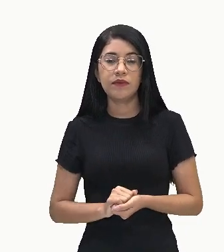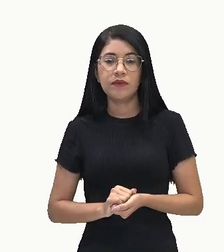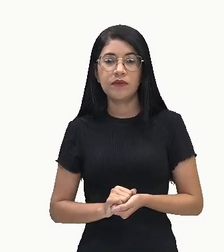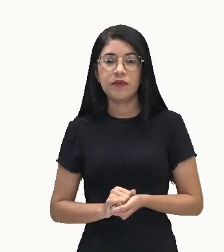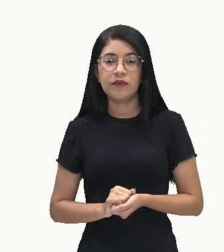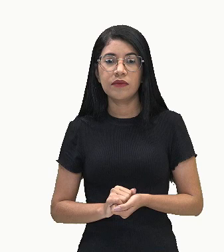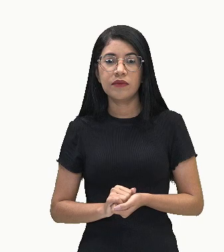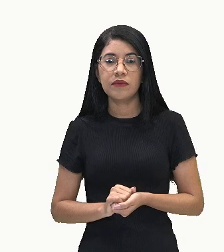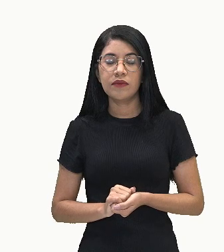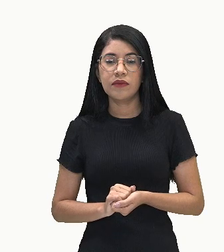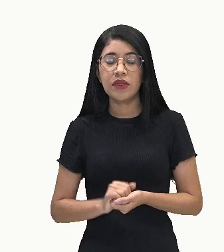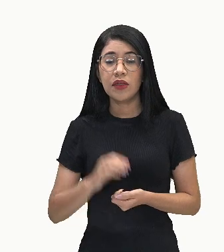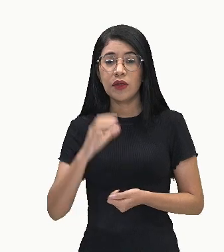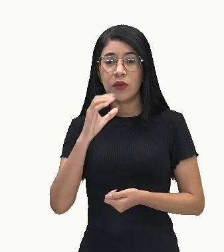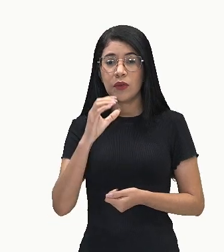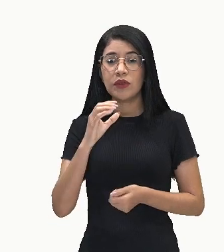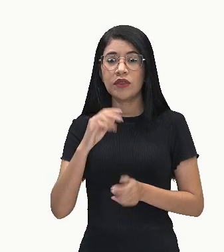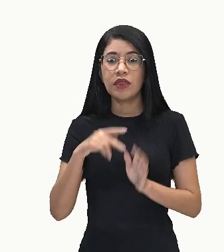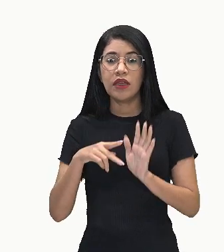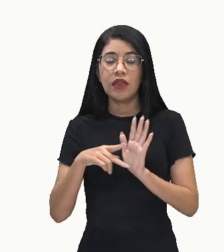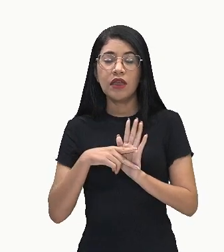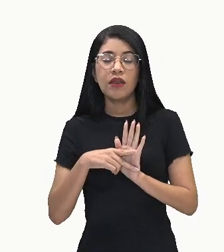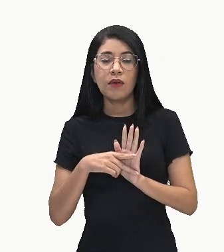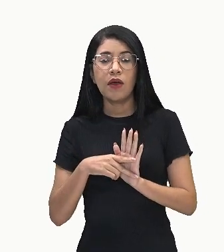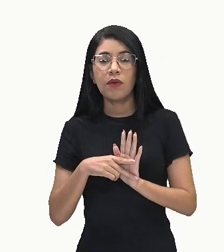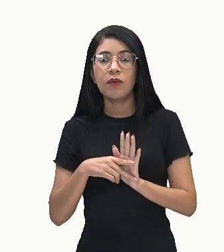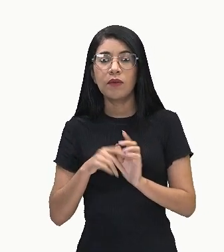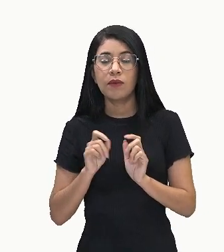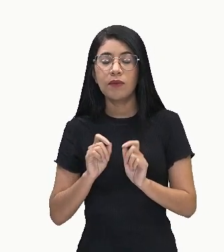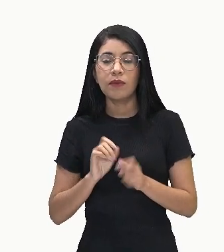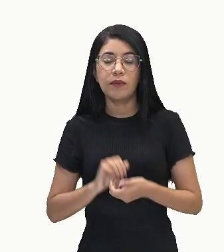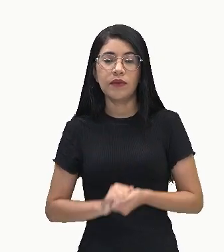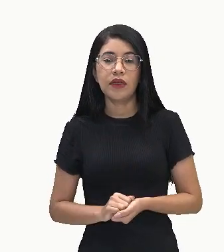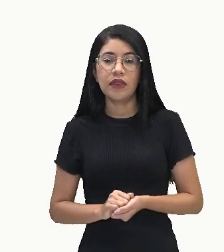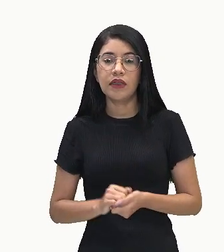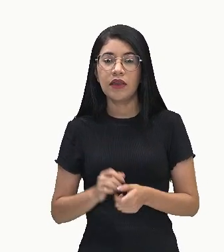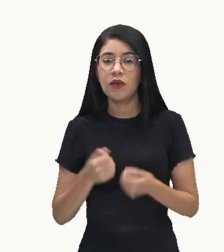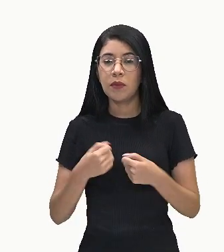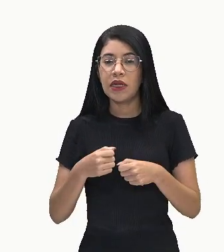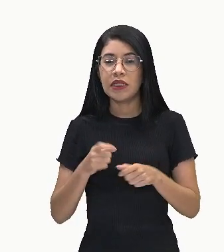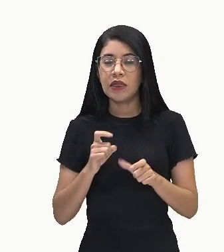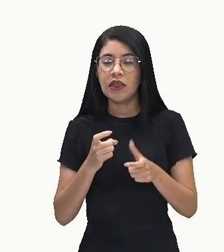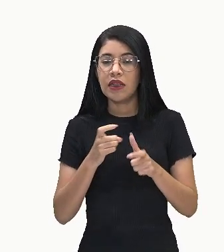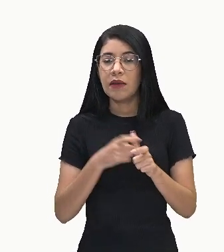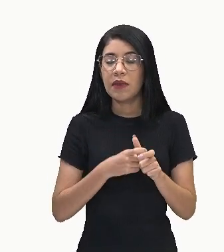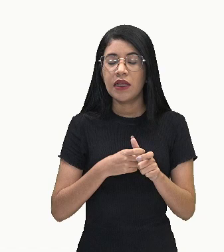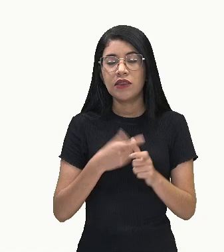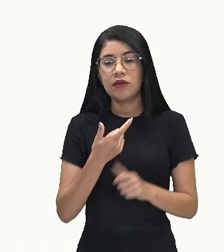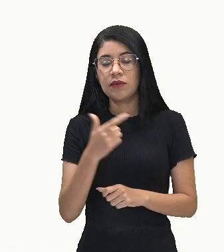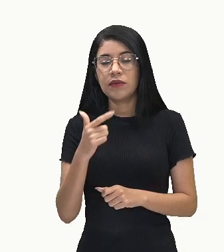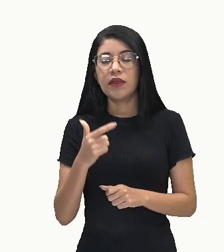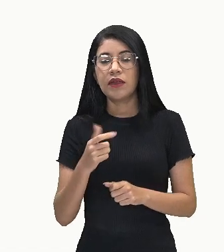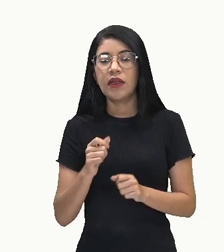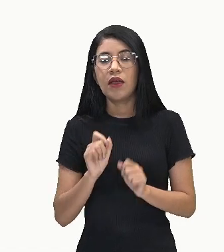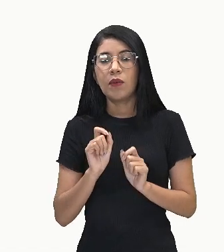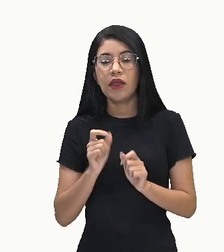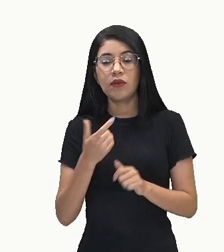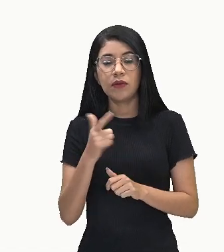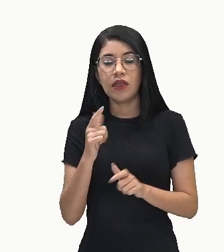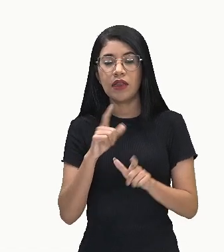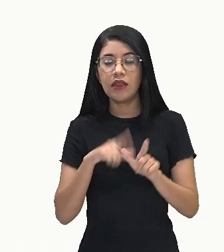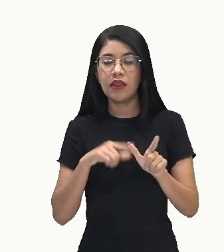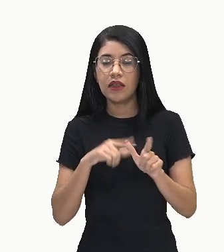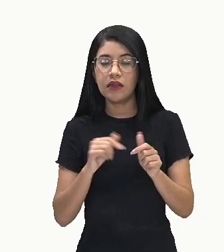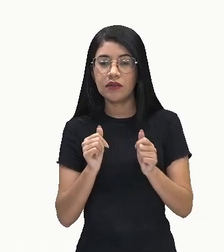c, que é o termo independente, porque ele não vem acompanhado com variável. E no caso aqui desse nosso exemplo,